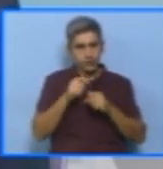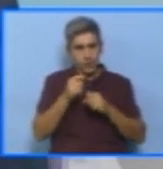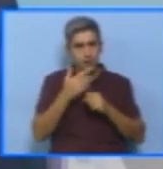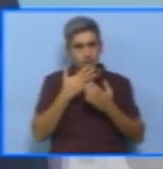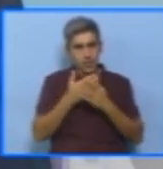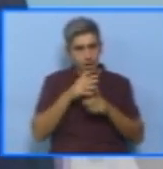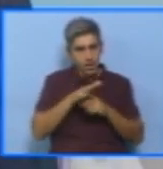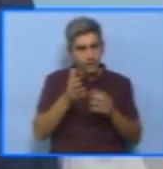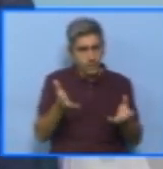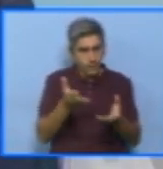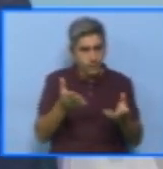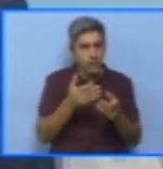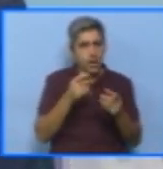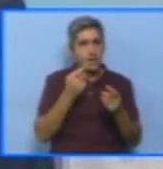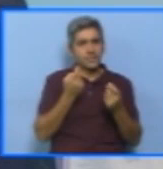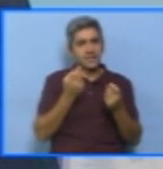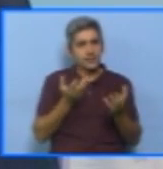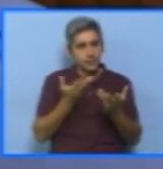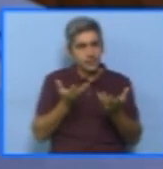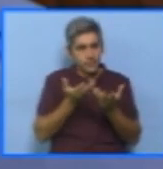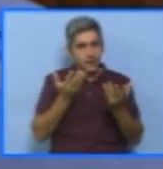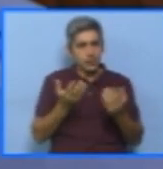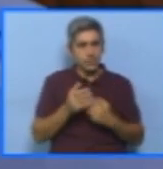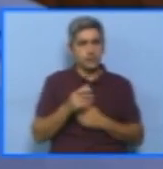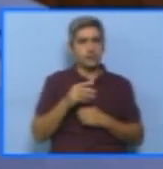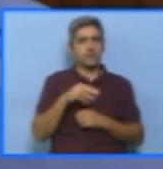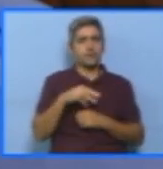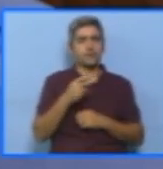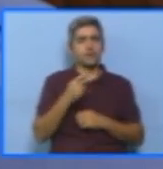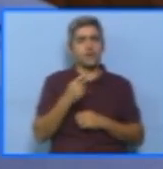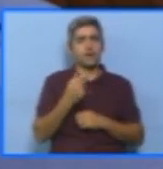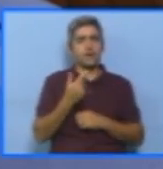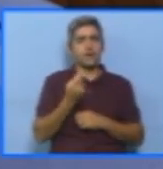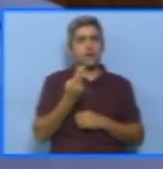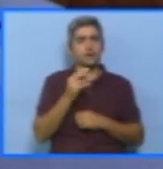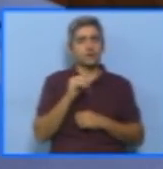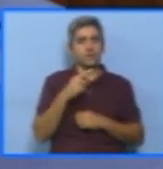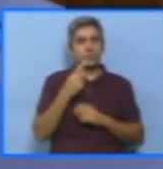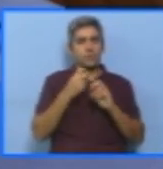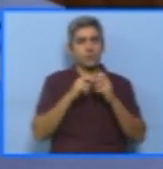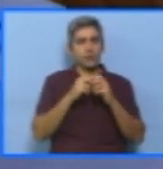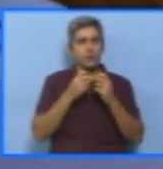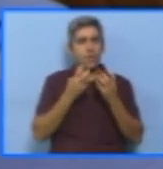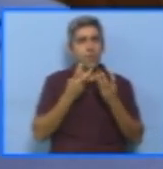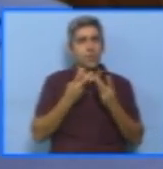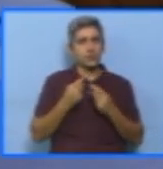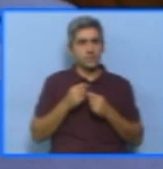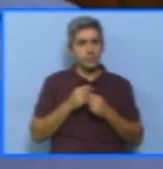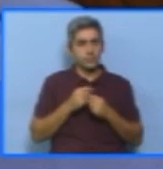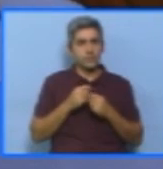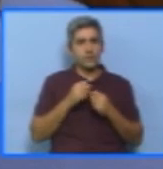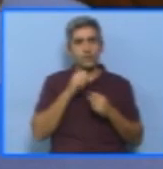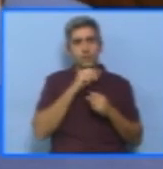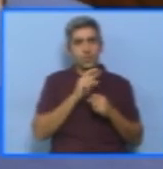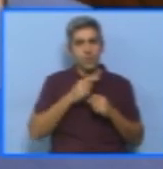ânimo que eles precisavam. Em Mateus temos um problema de contas, problema de contas que não coincidem com